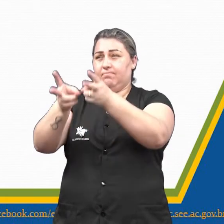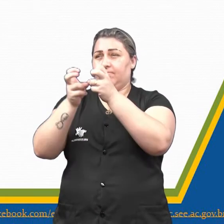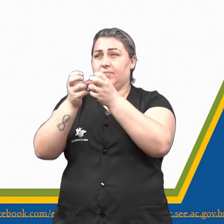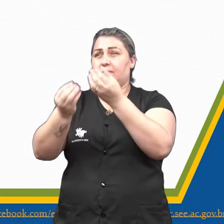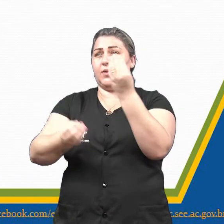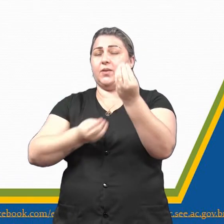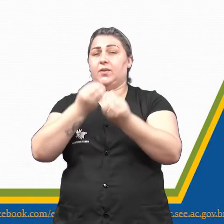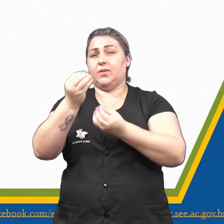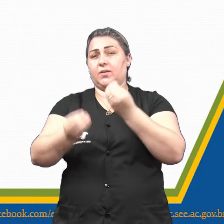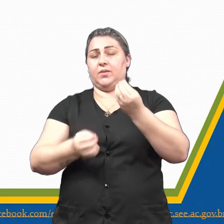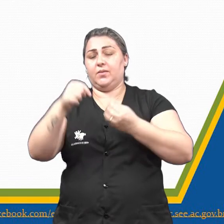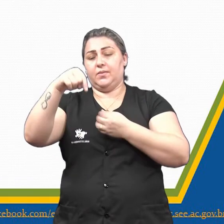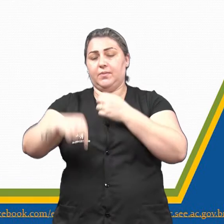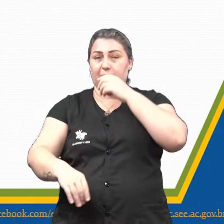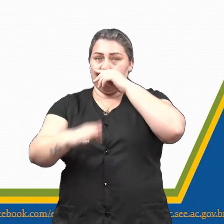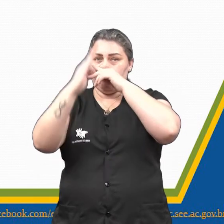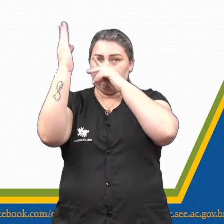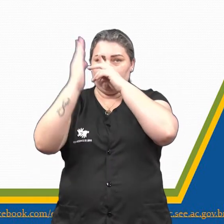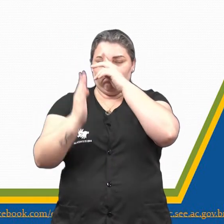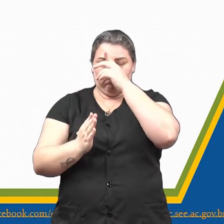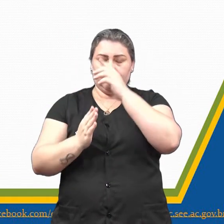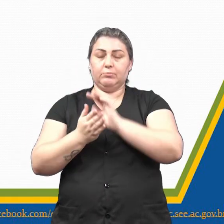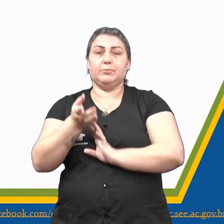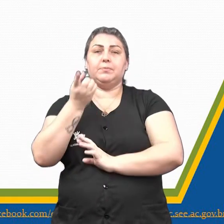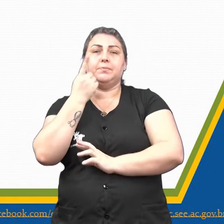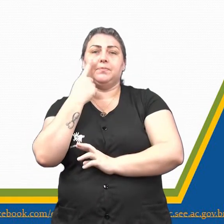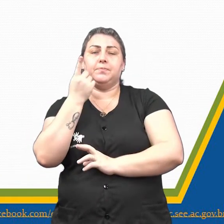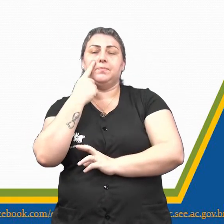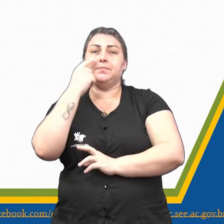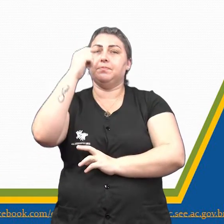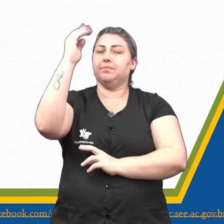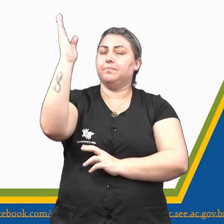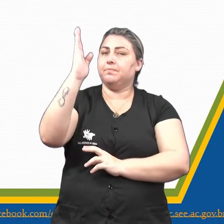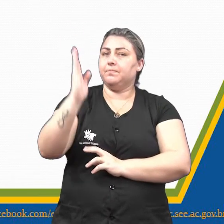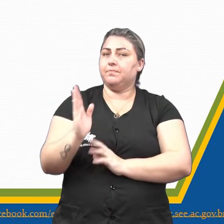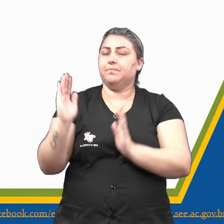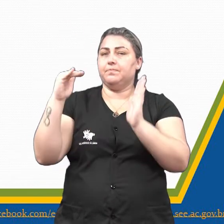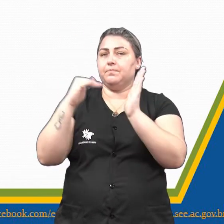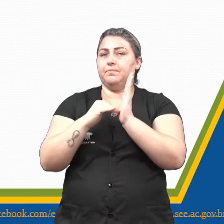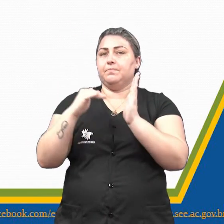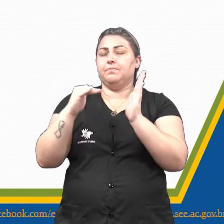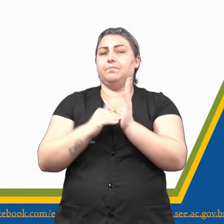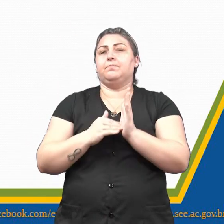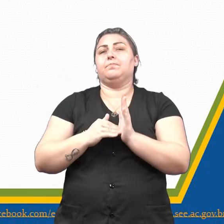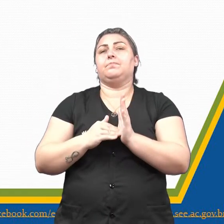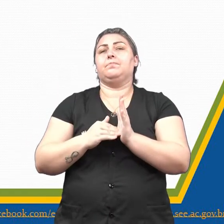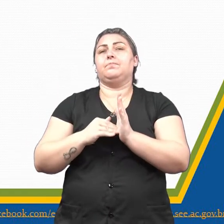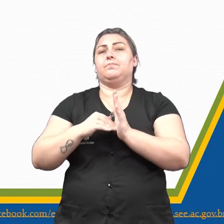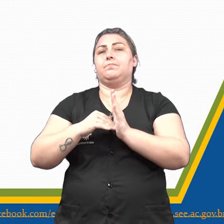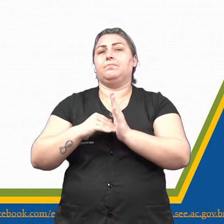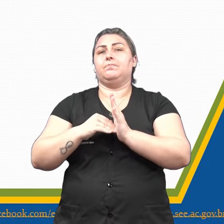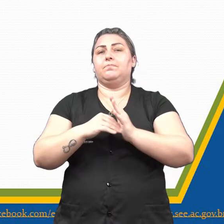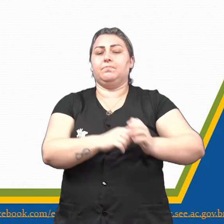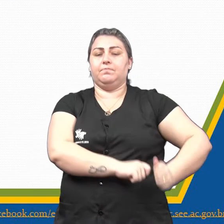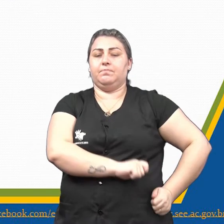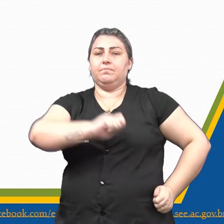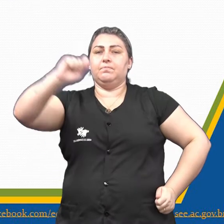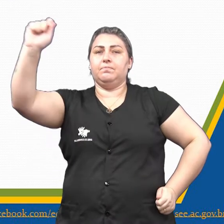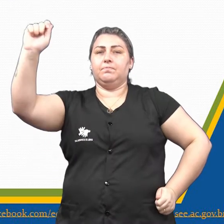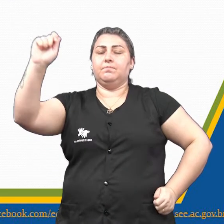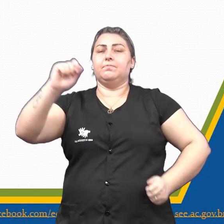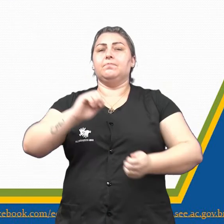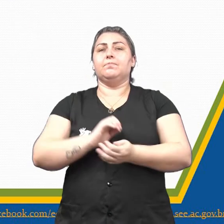que estava a política do Brasil, né? Olha só, o Brasil, até a fase de sua independência, né,